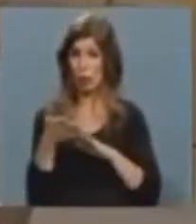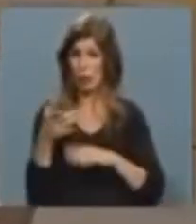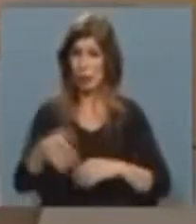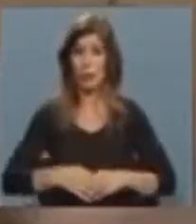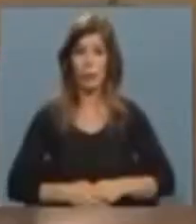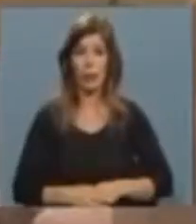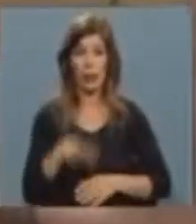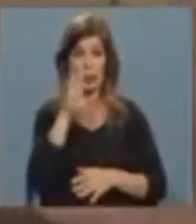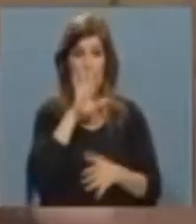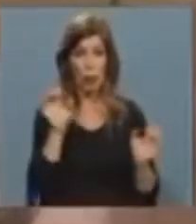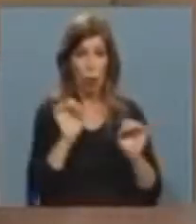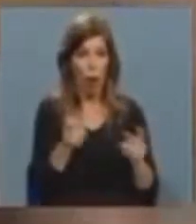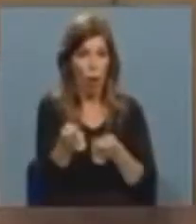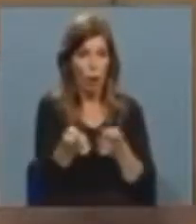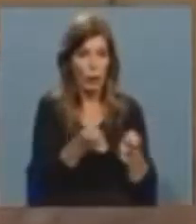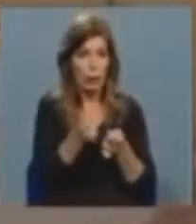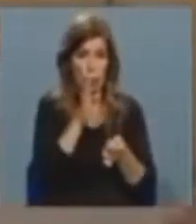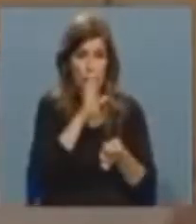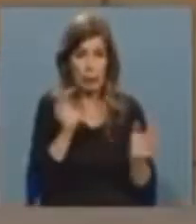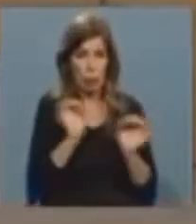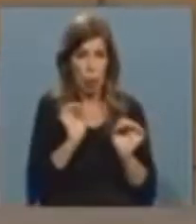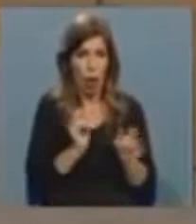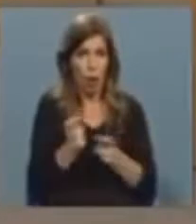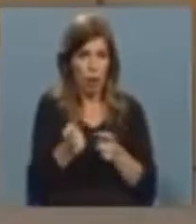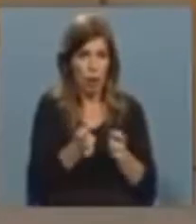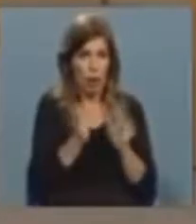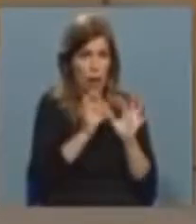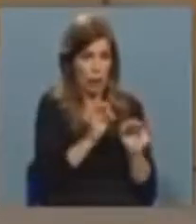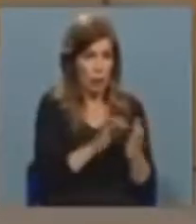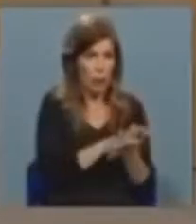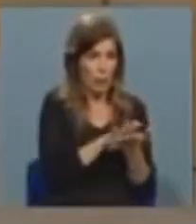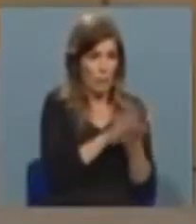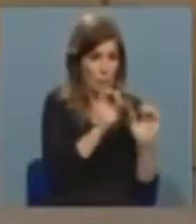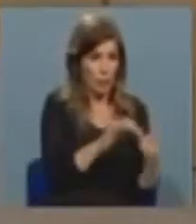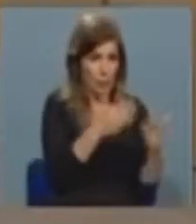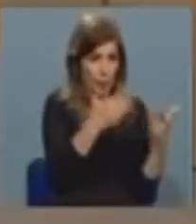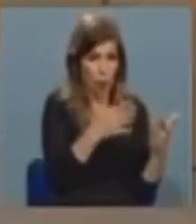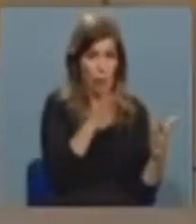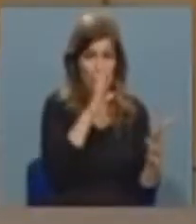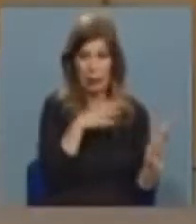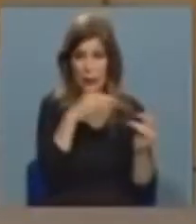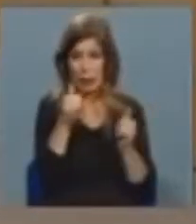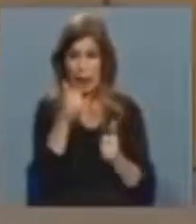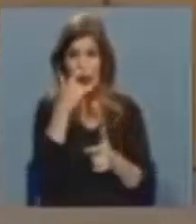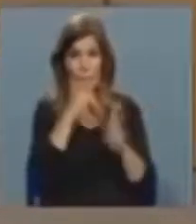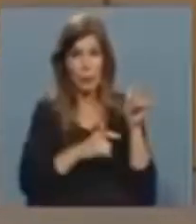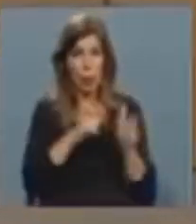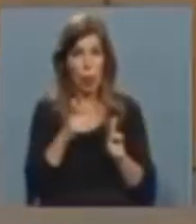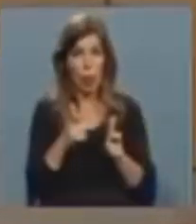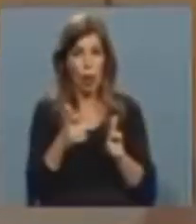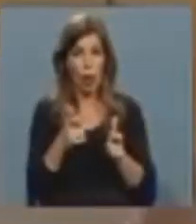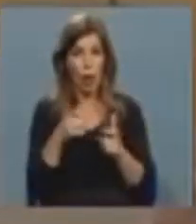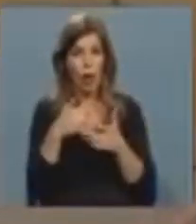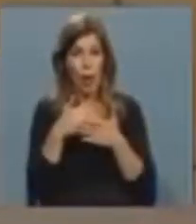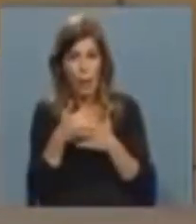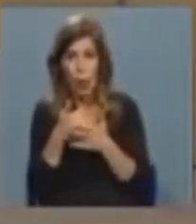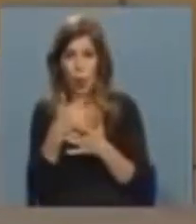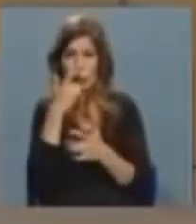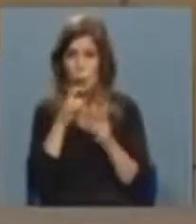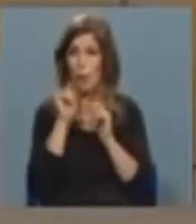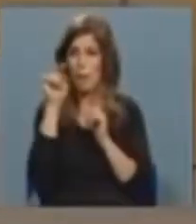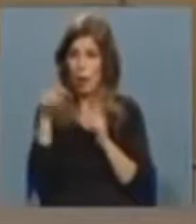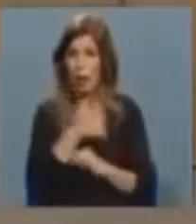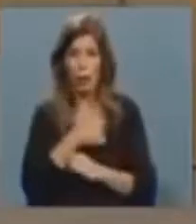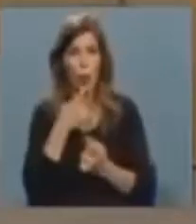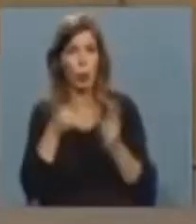Se não houver organização a montante, cuidados sobre primários, se não houver depois um regresso das pessoas, uma preparação, um suporte, um regresso das pessoas às